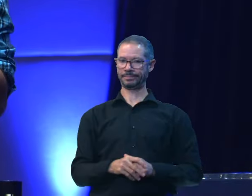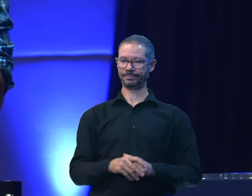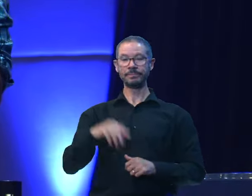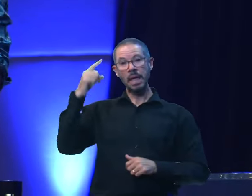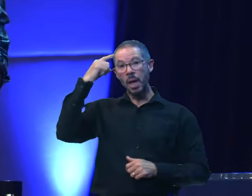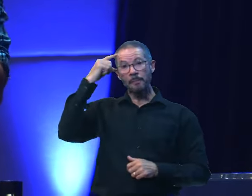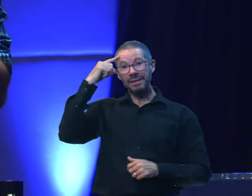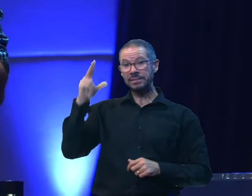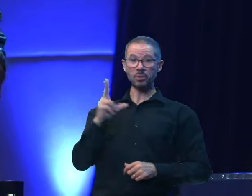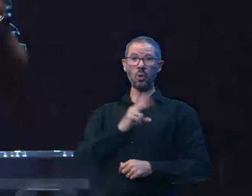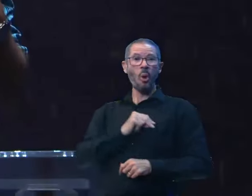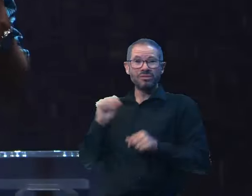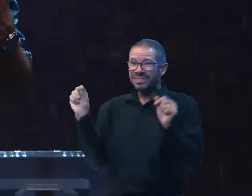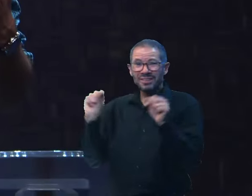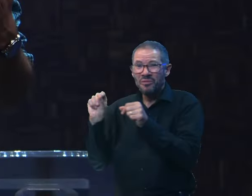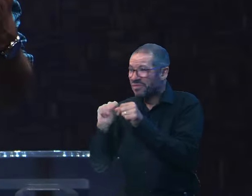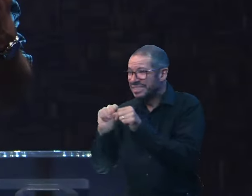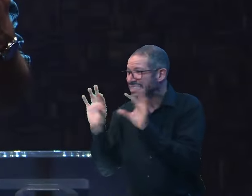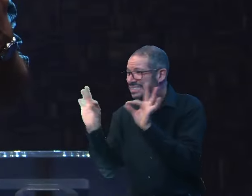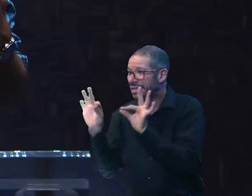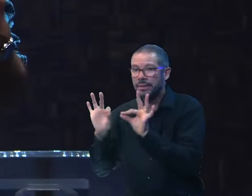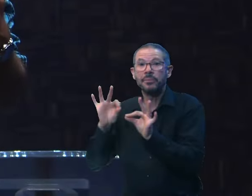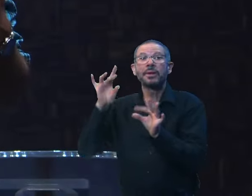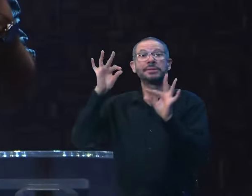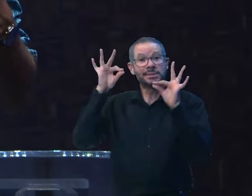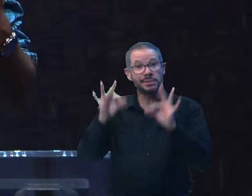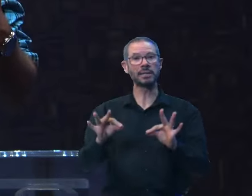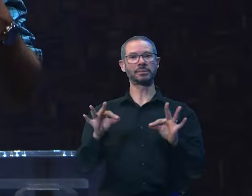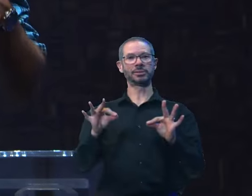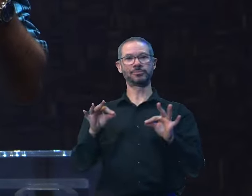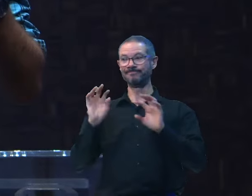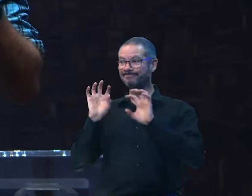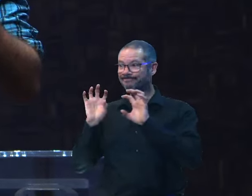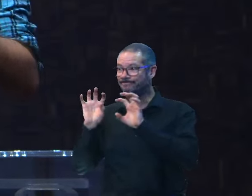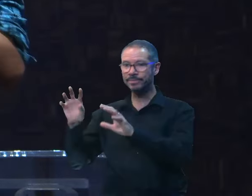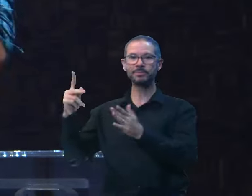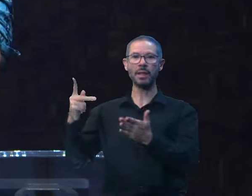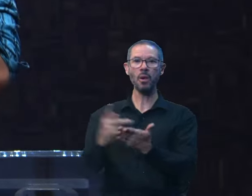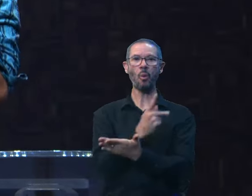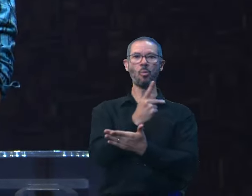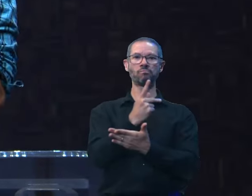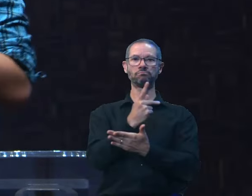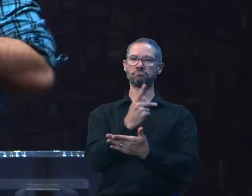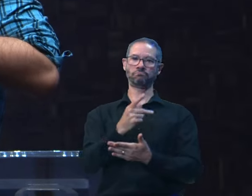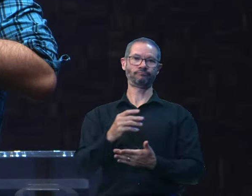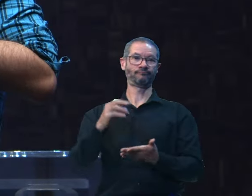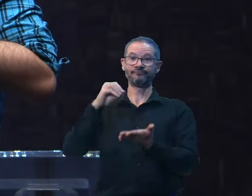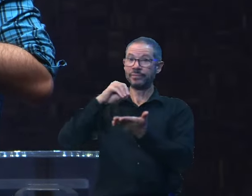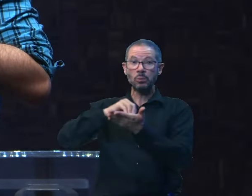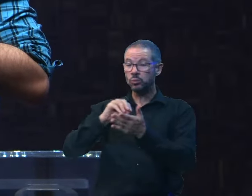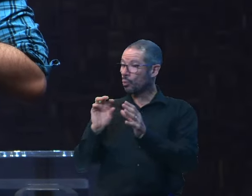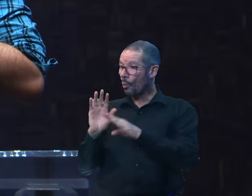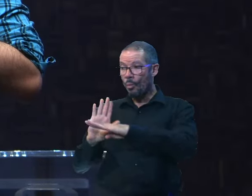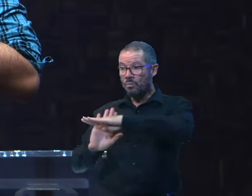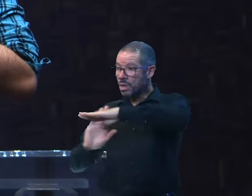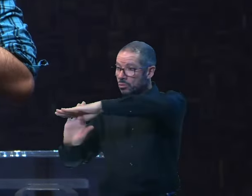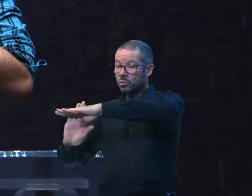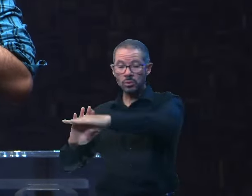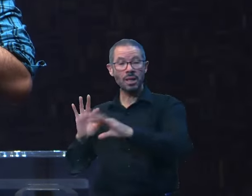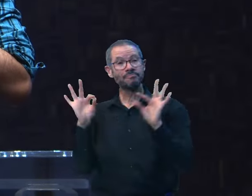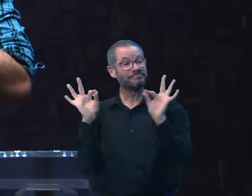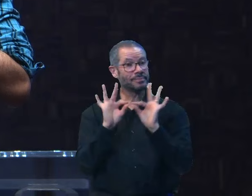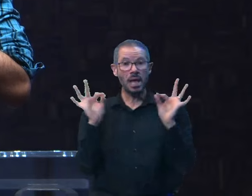Você pensa, nossa, mas eu não fiz nada. É, exatamente. Você feriu porque você não fez nada. Eu feri porque eu não fiz